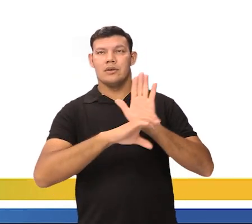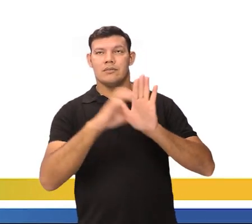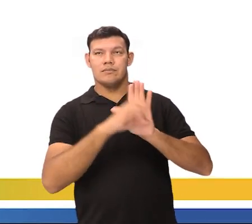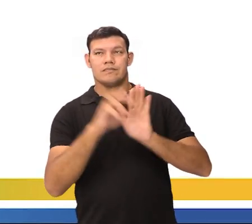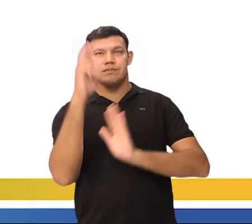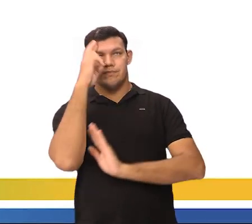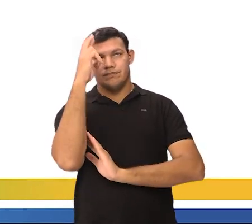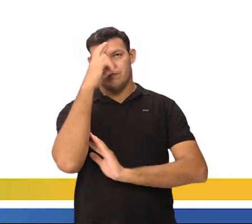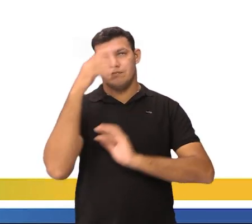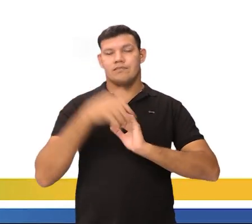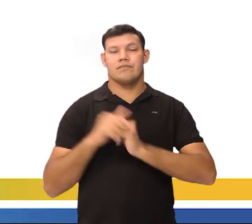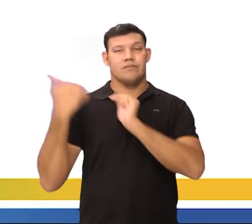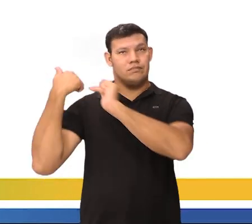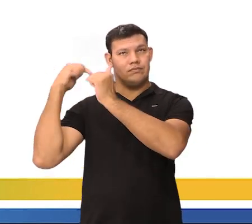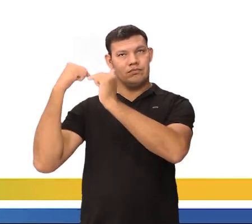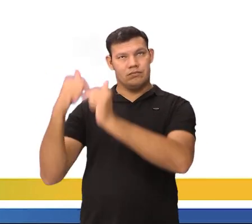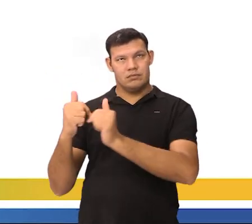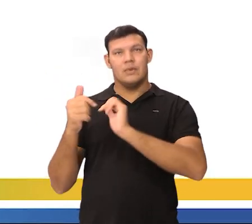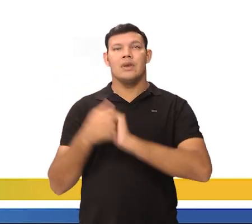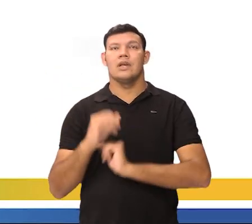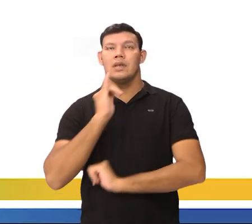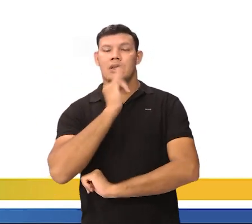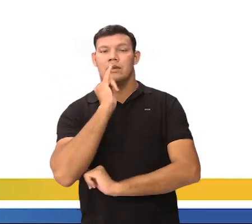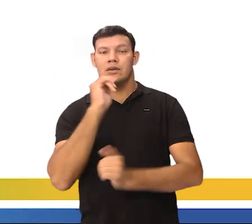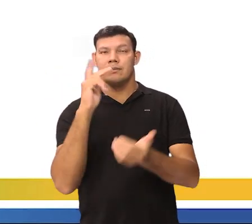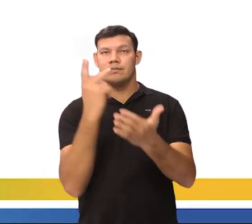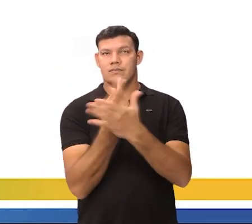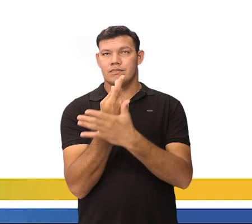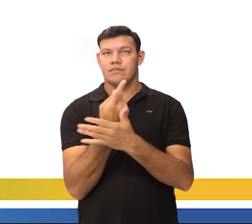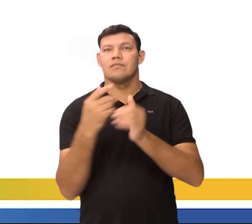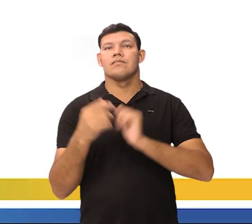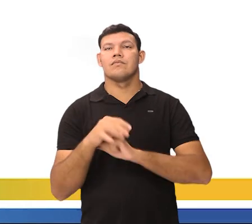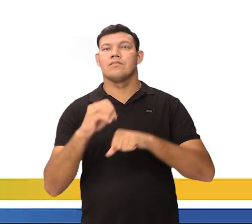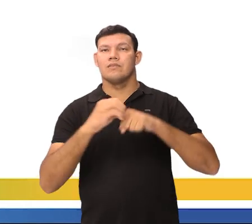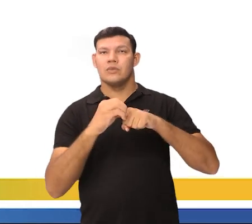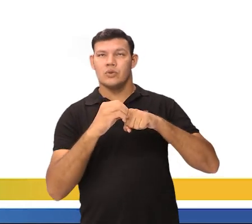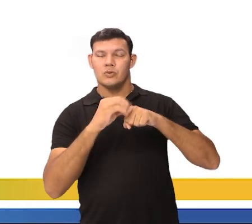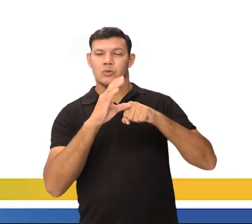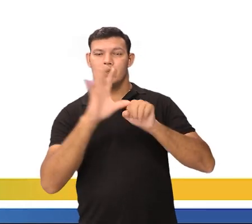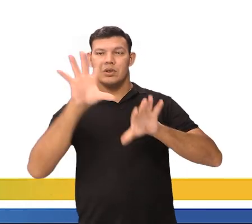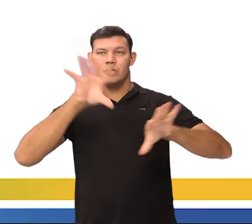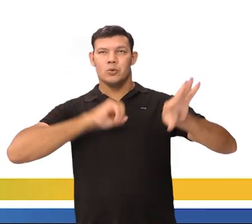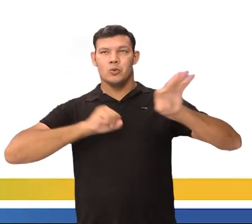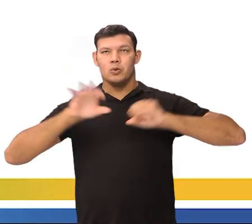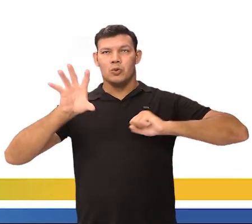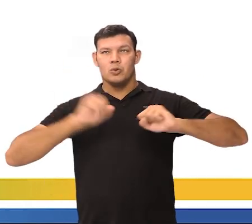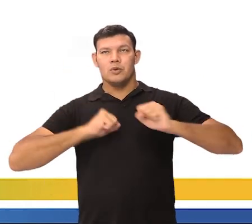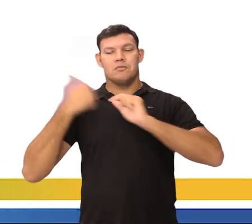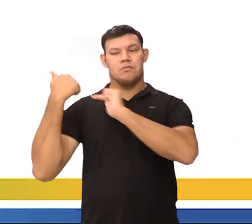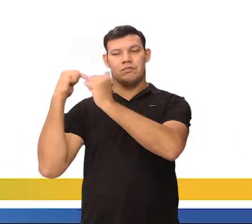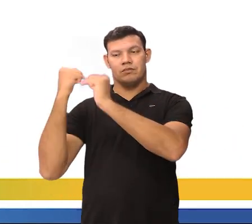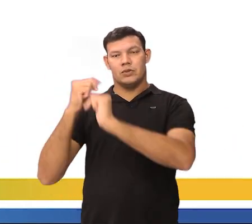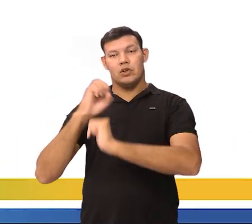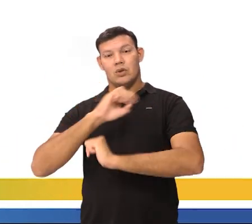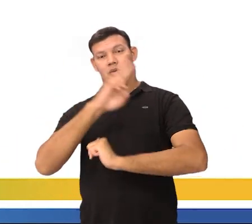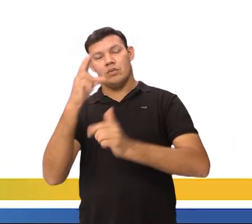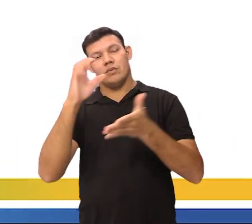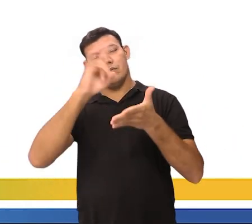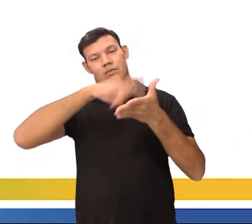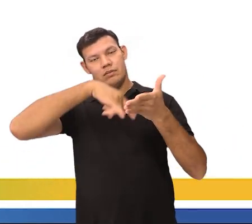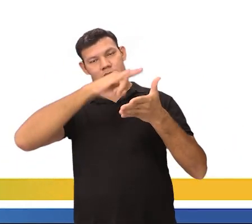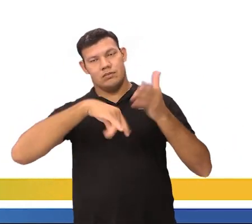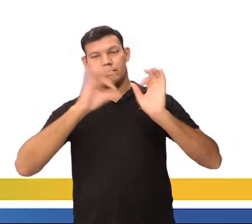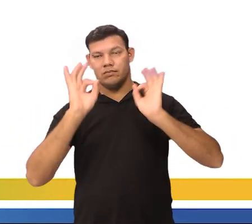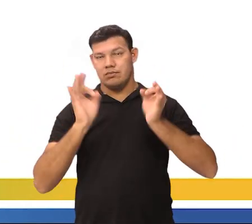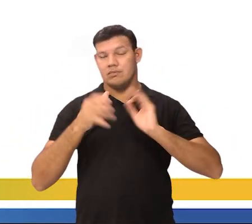diz que define história de forma tradicional como narrativa de fatos e conhecimentos adquiridos pela